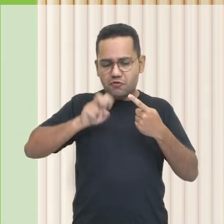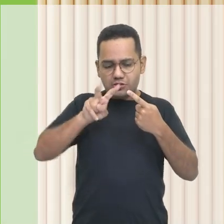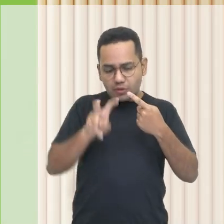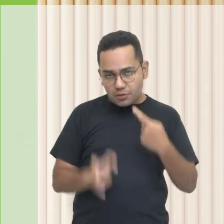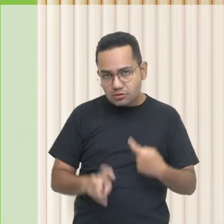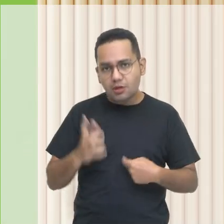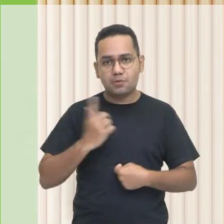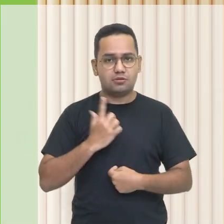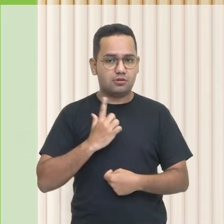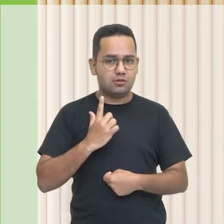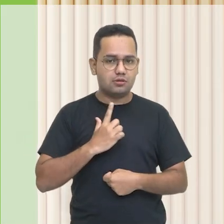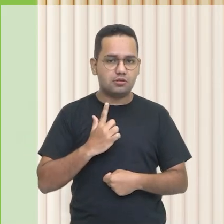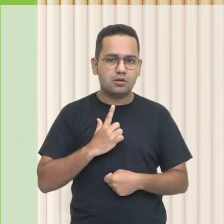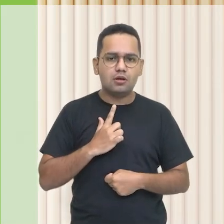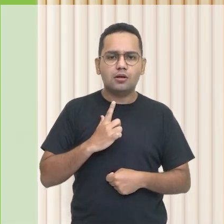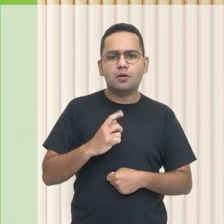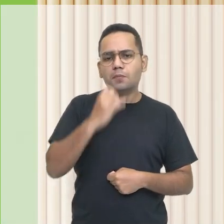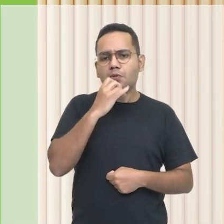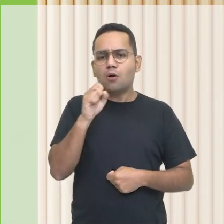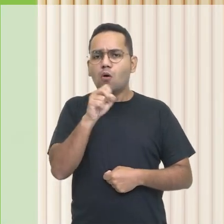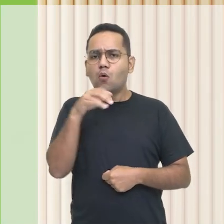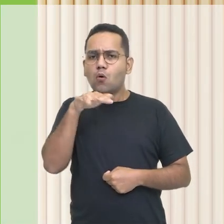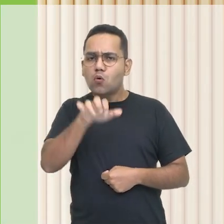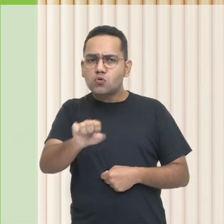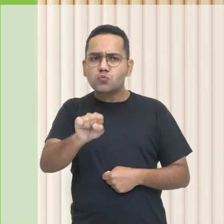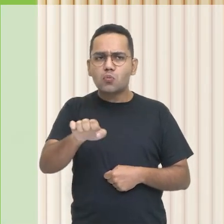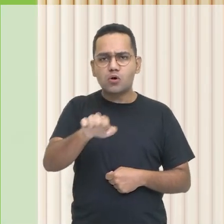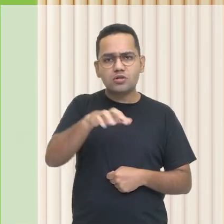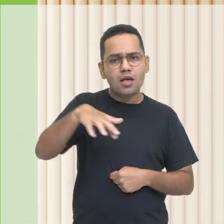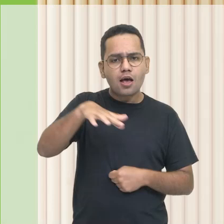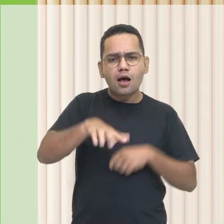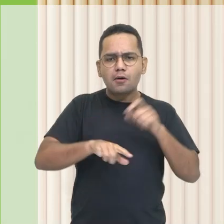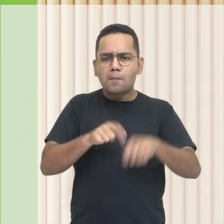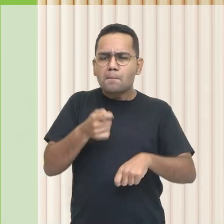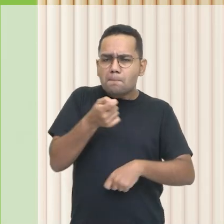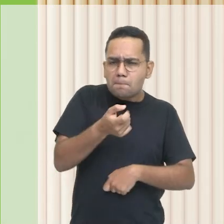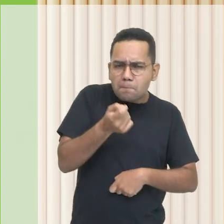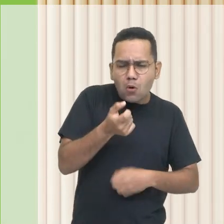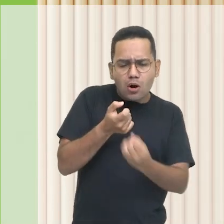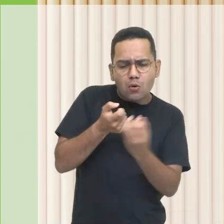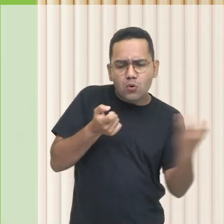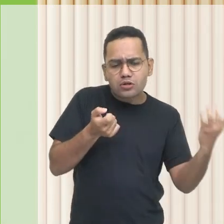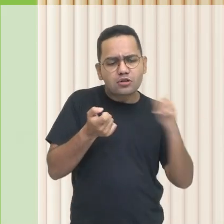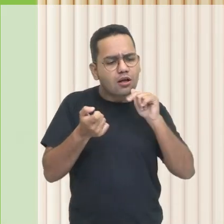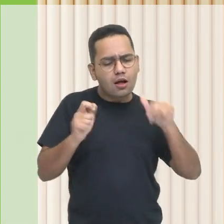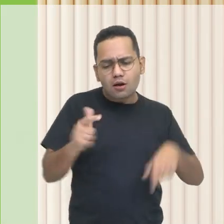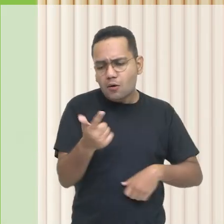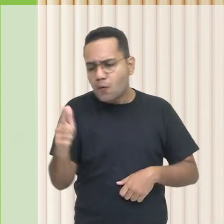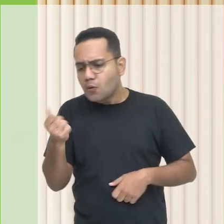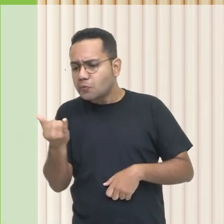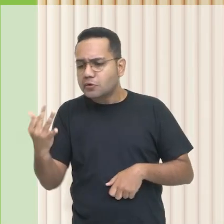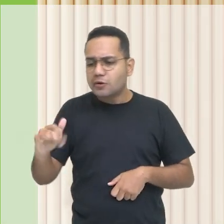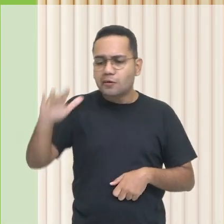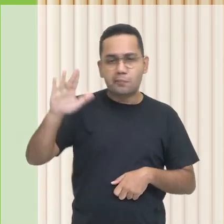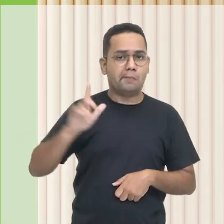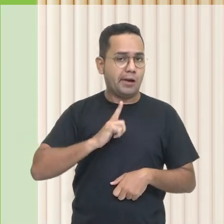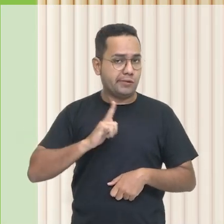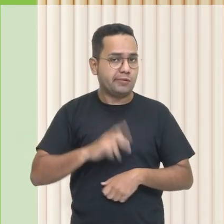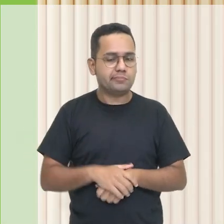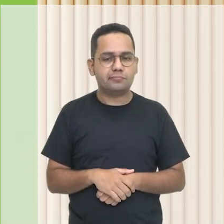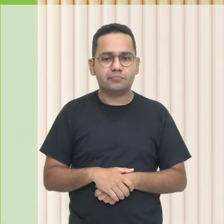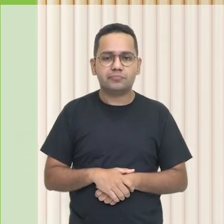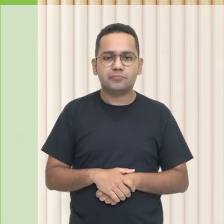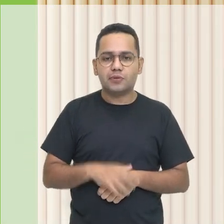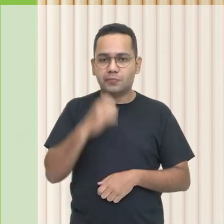que é do meio menos concentrado para o meio mais concentrado e que ocorre também nas células vegetais. Sendo que nas células vegetais, por